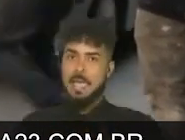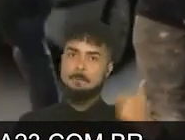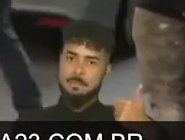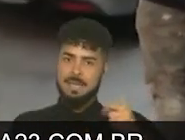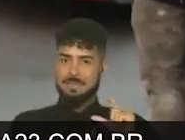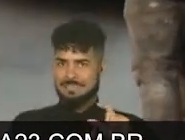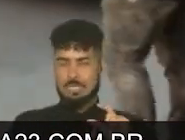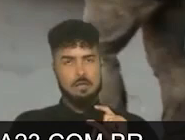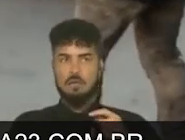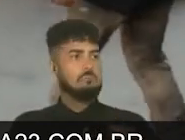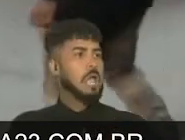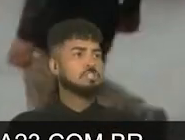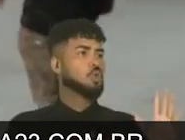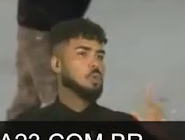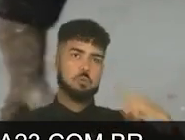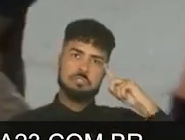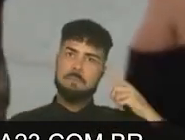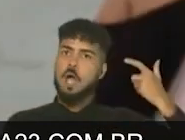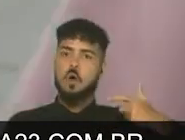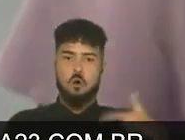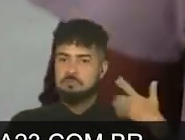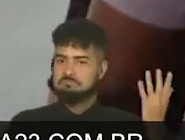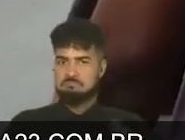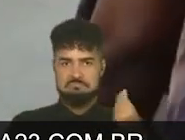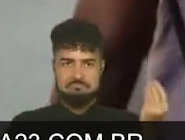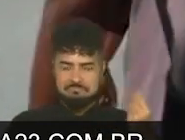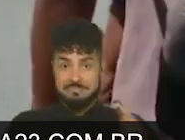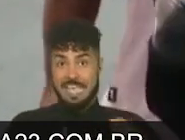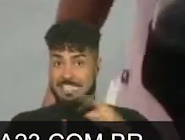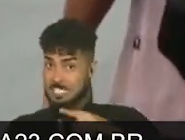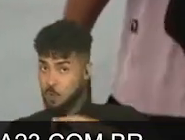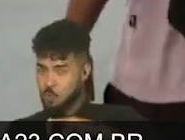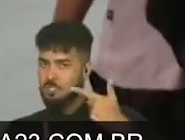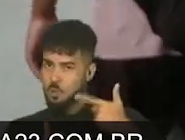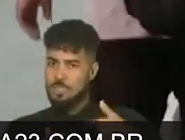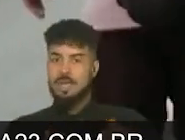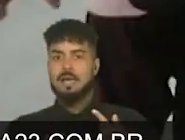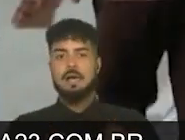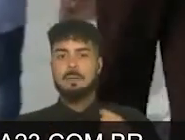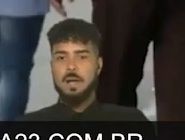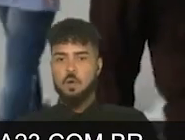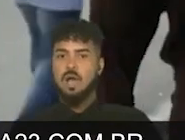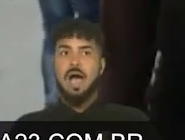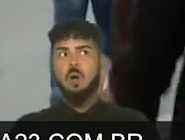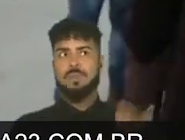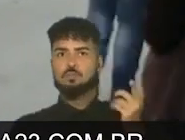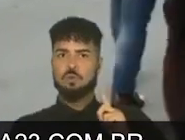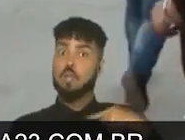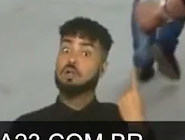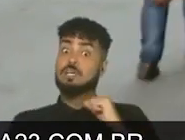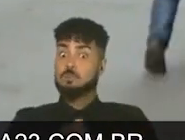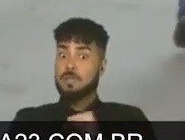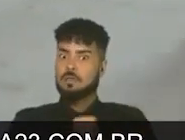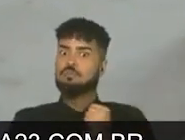sempre, já foi, não sei para onde, né? Não consigo rastrear o dinheiro. A segunda parcela, como veio sem aumento, que eu estava esperando, aliás, estamos